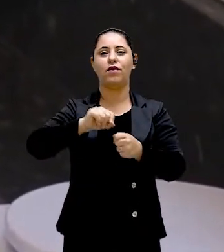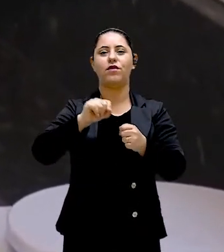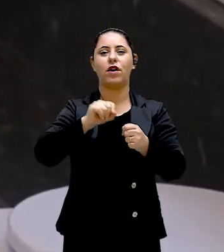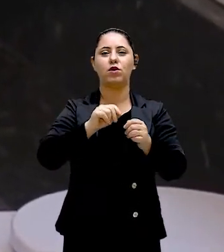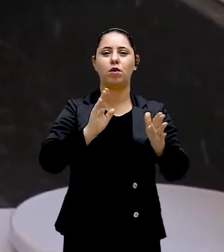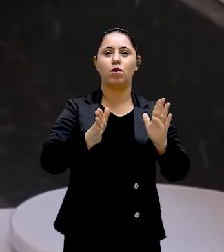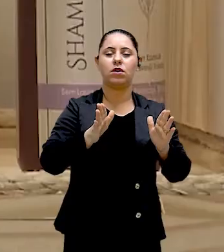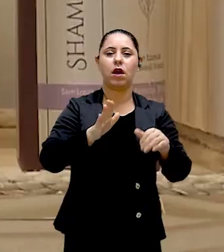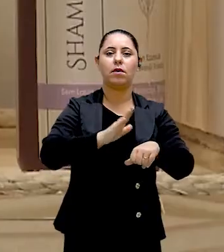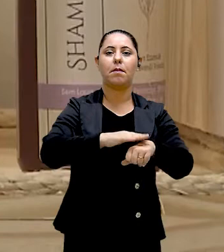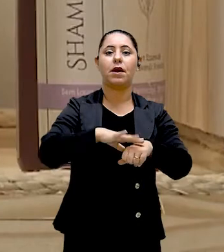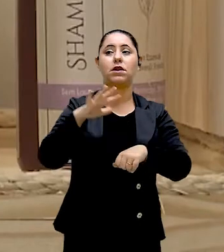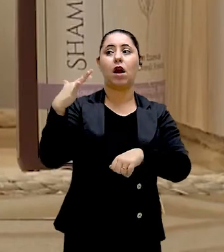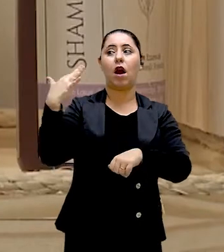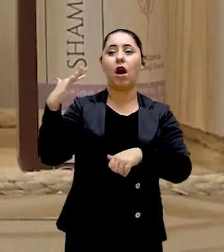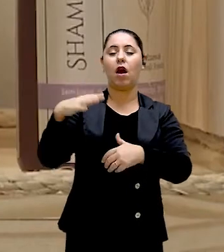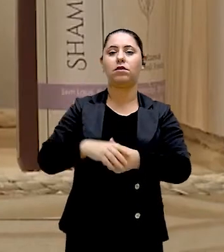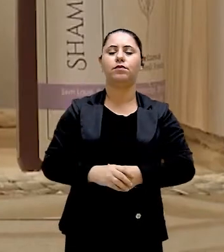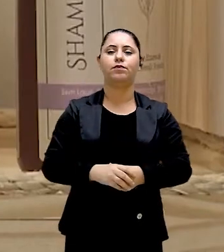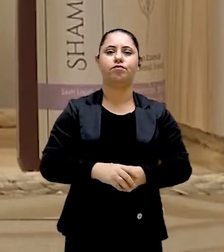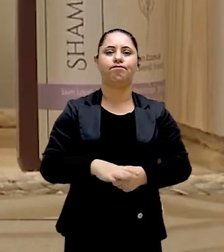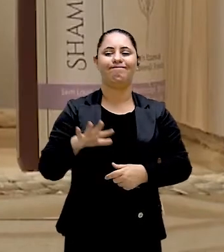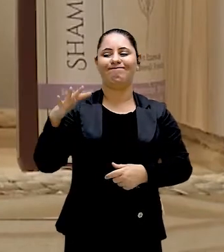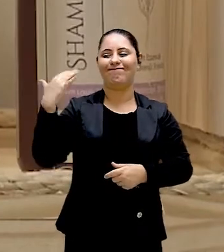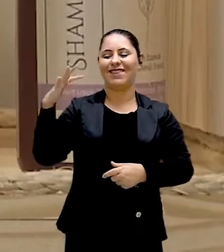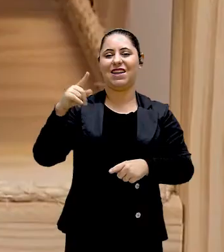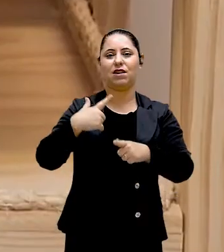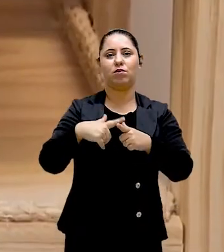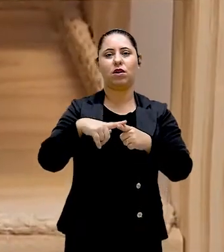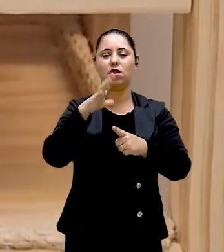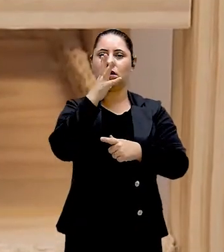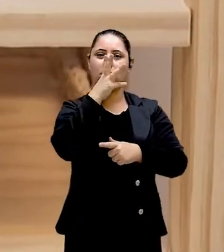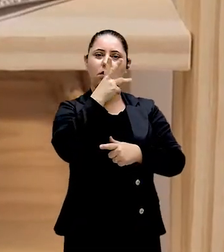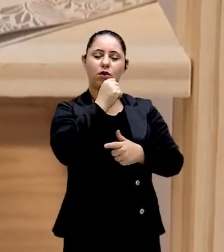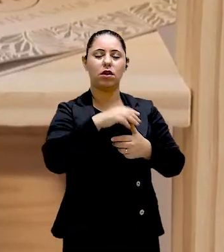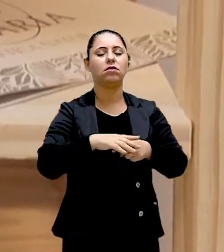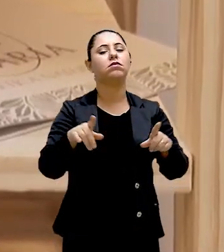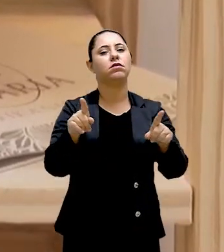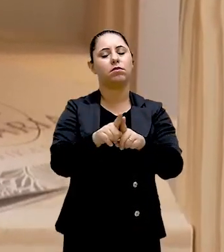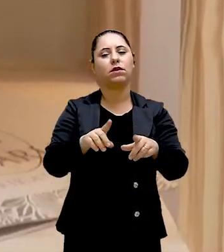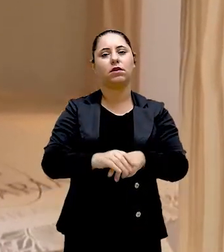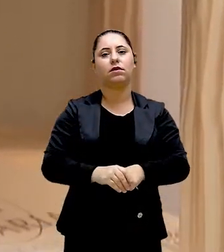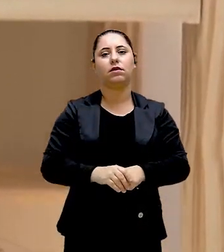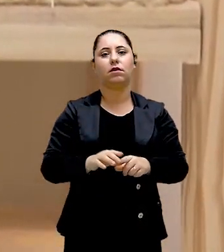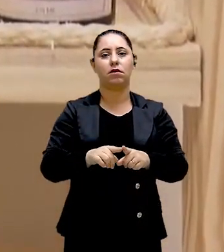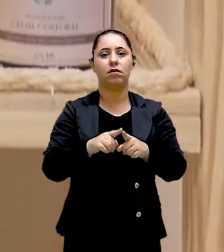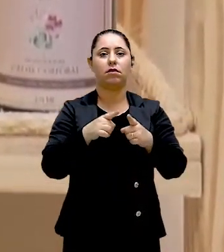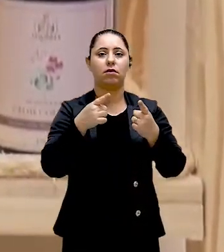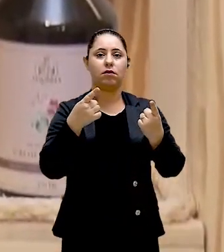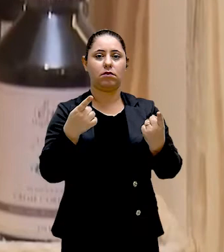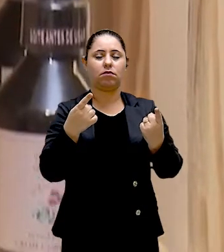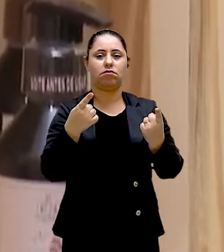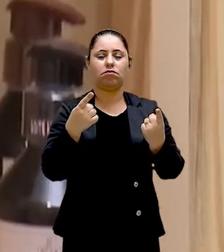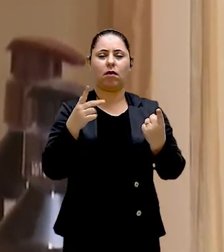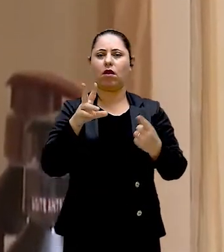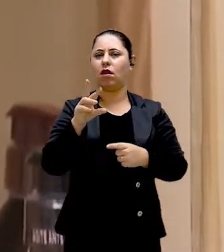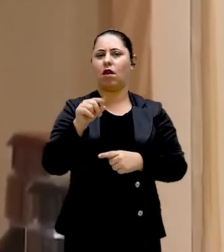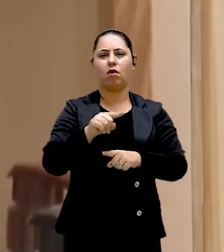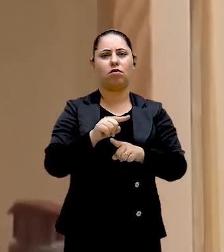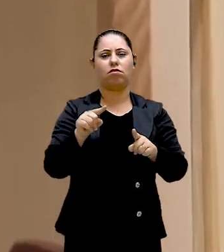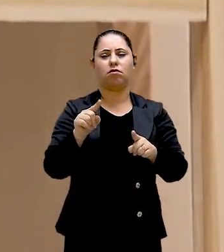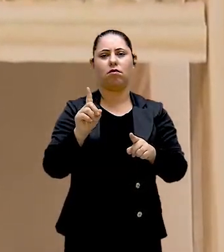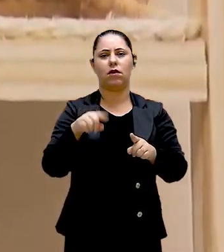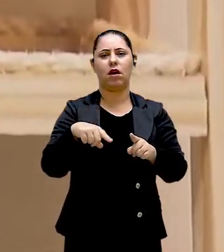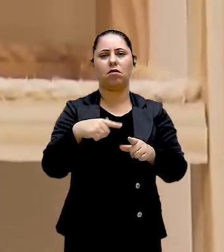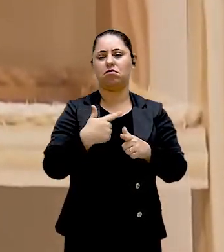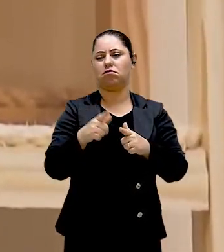caro. Sai mais caro e é um pouco mais demorado também, mas não houve problema